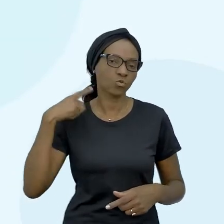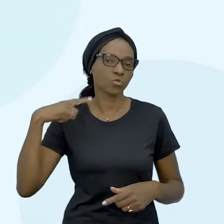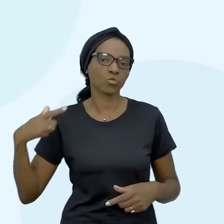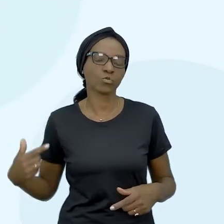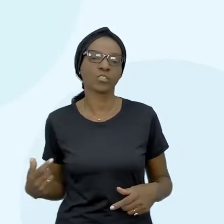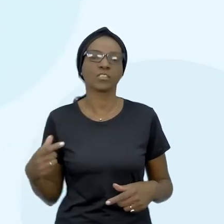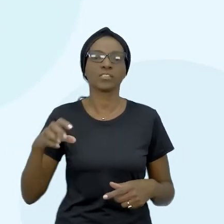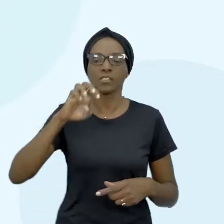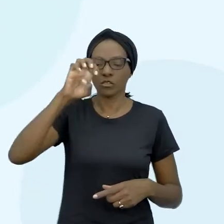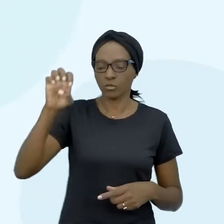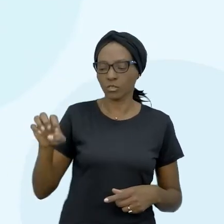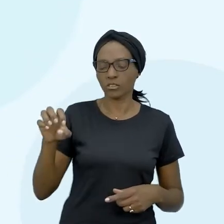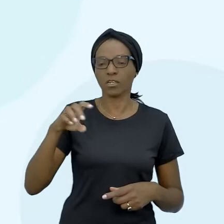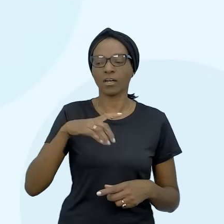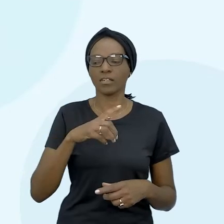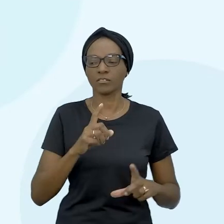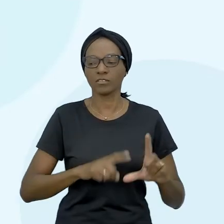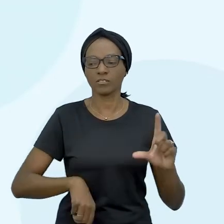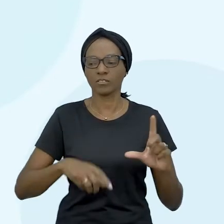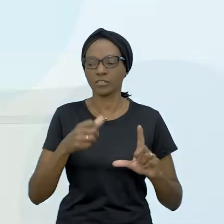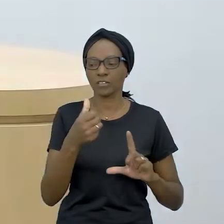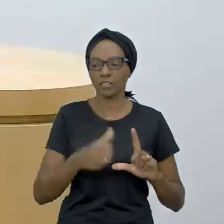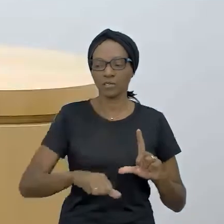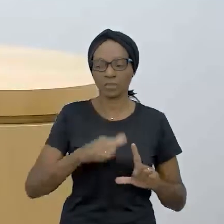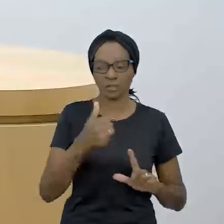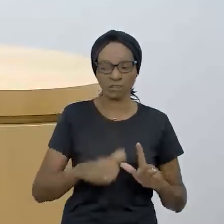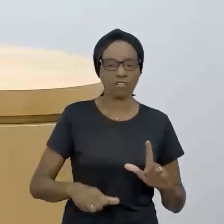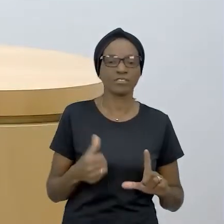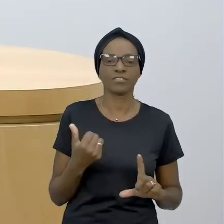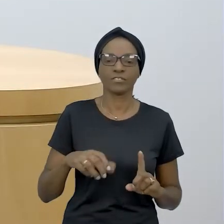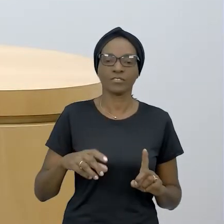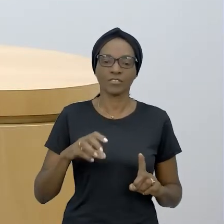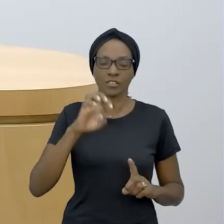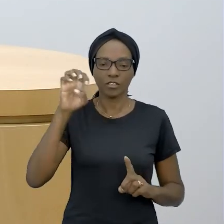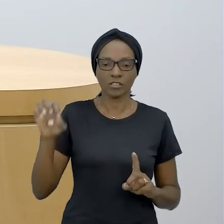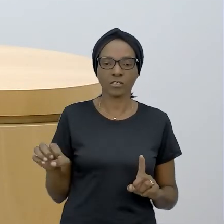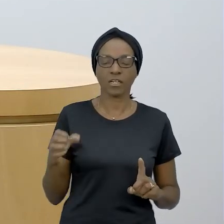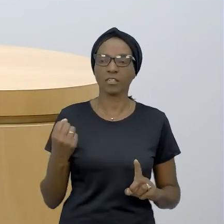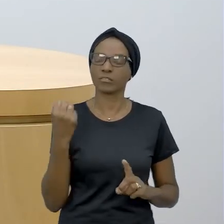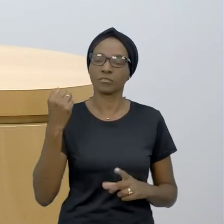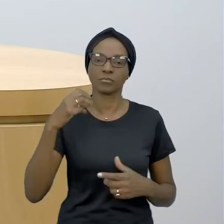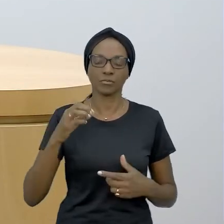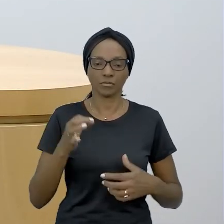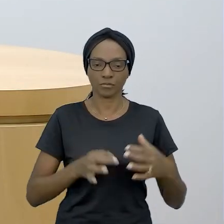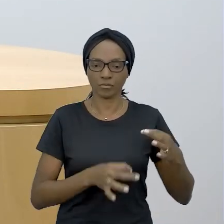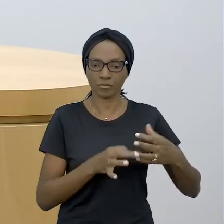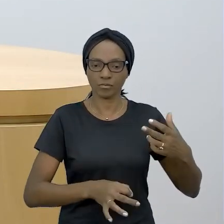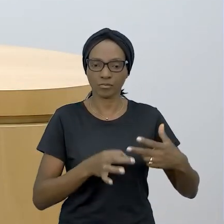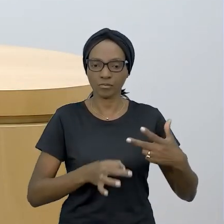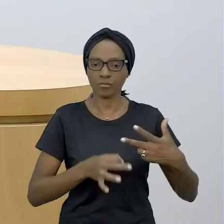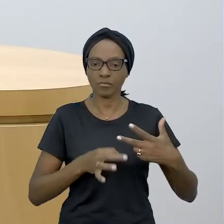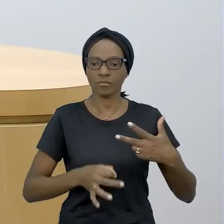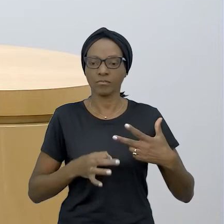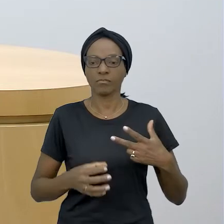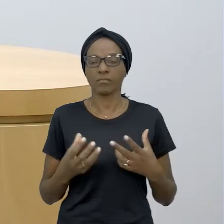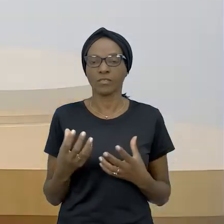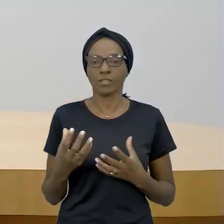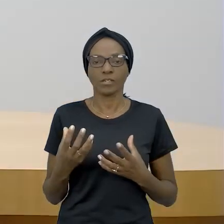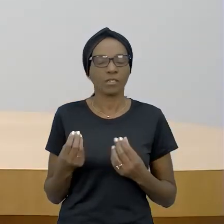Estados e do Distrito Federal e territórios. Então, a gente percebe que o Poder Judiciário ele é um poder